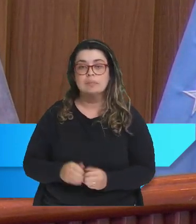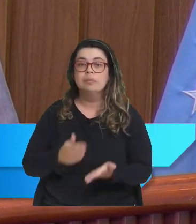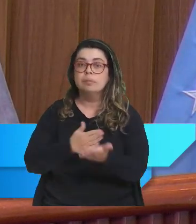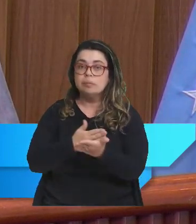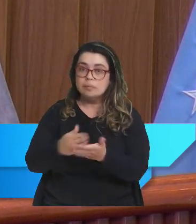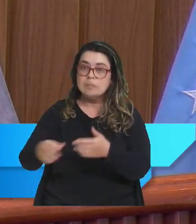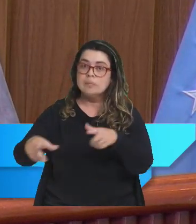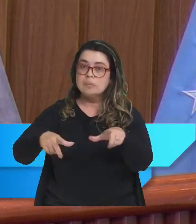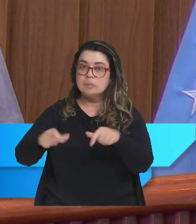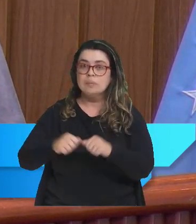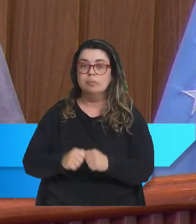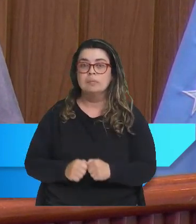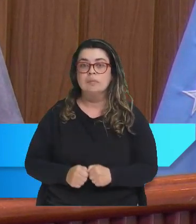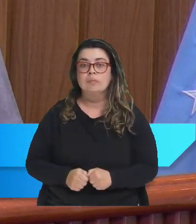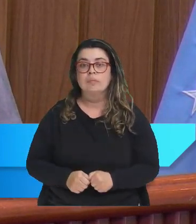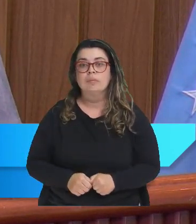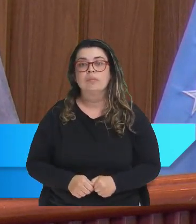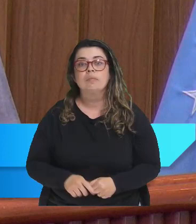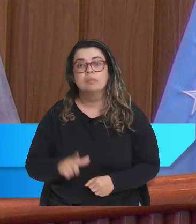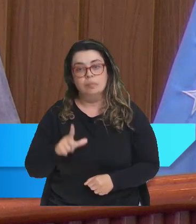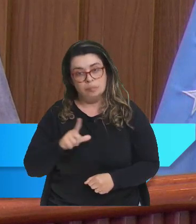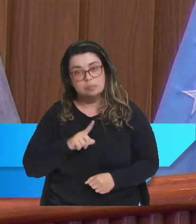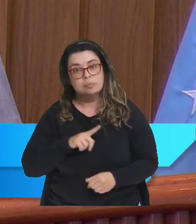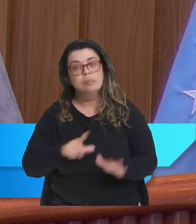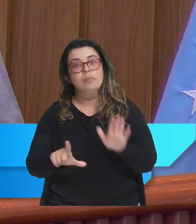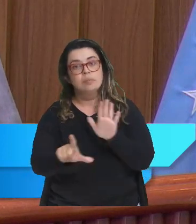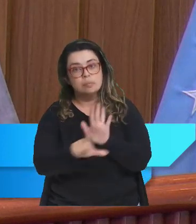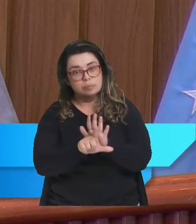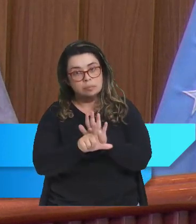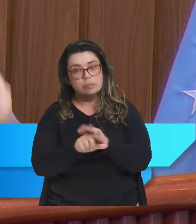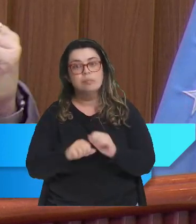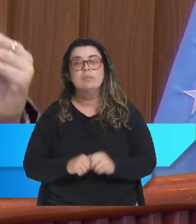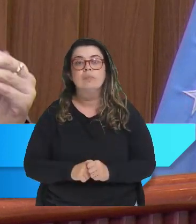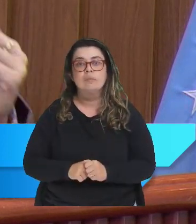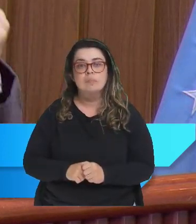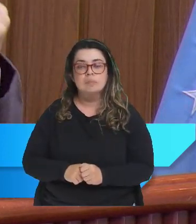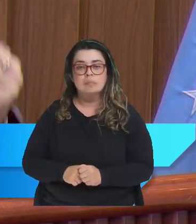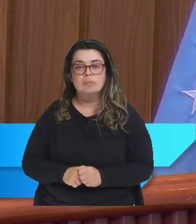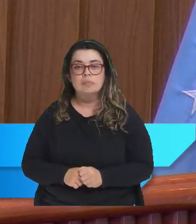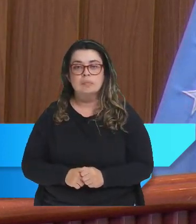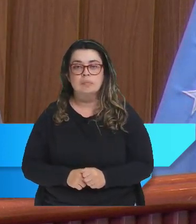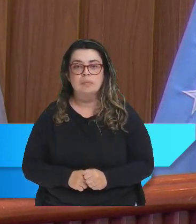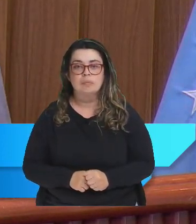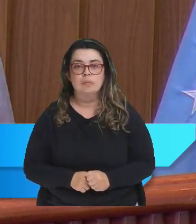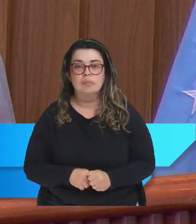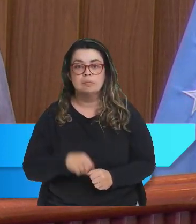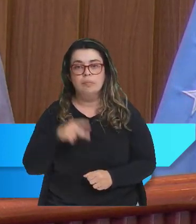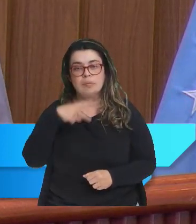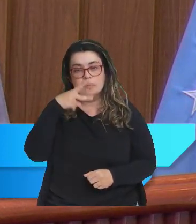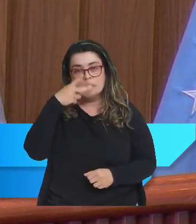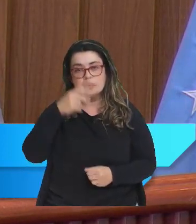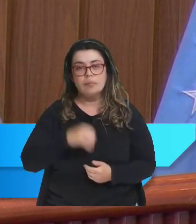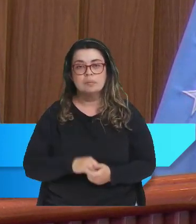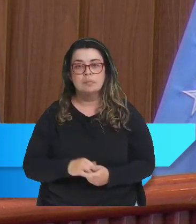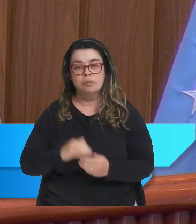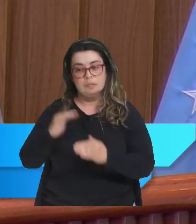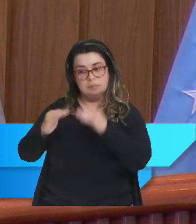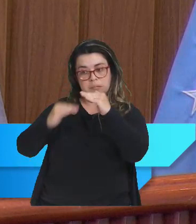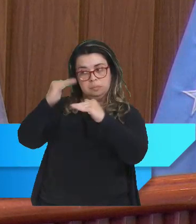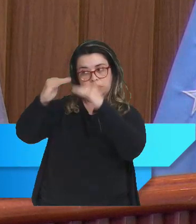Existe um estatuto do magistério que vê a evolução desse